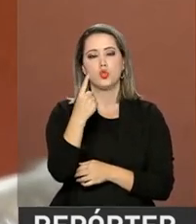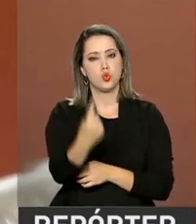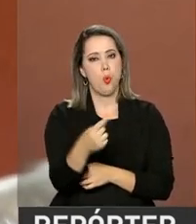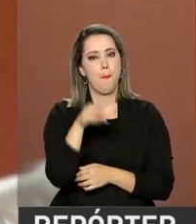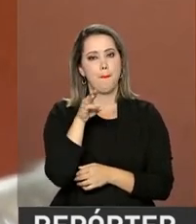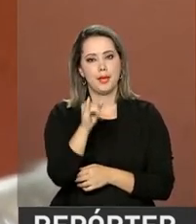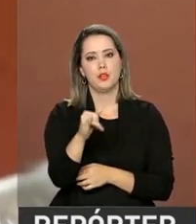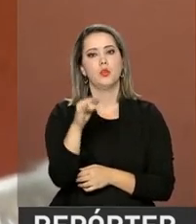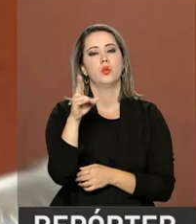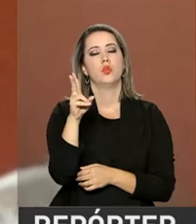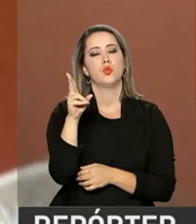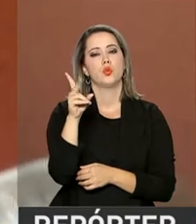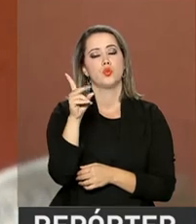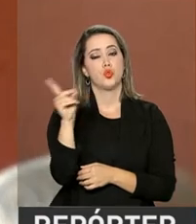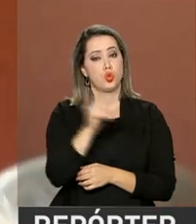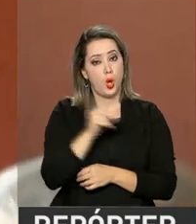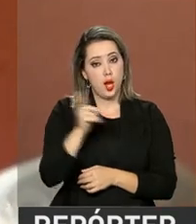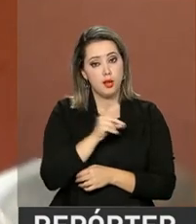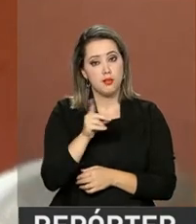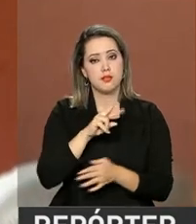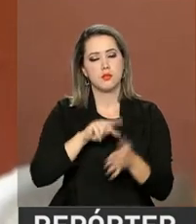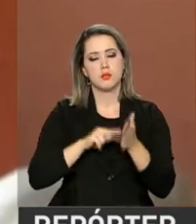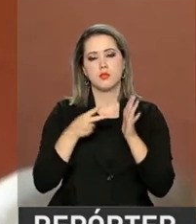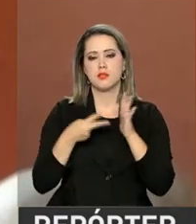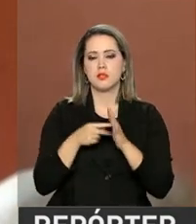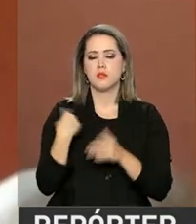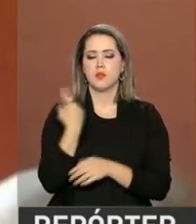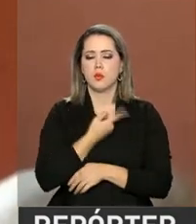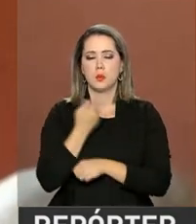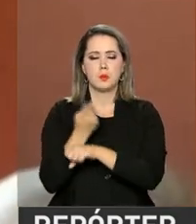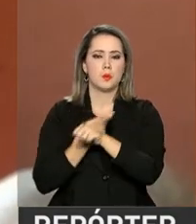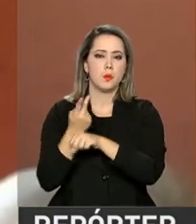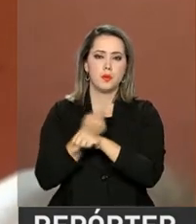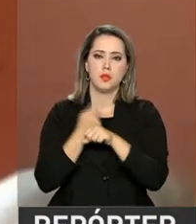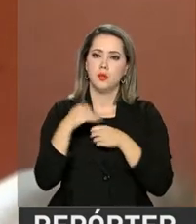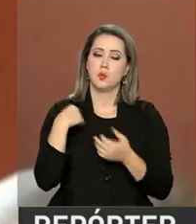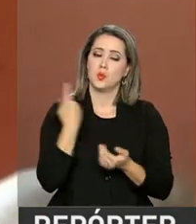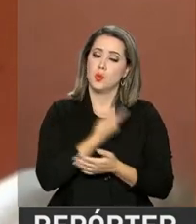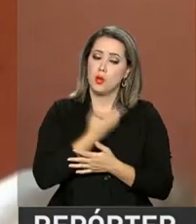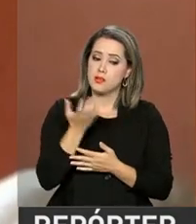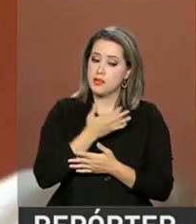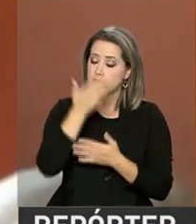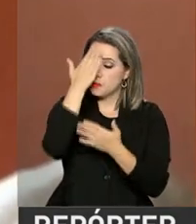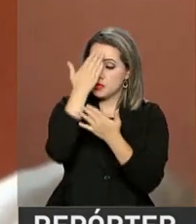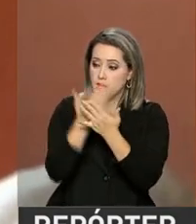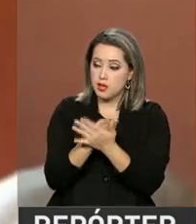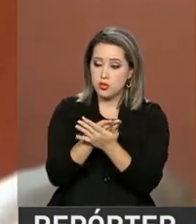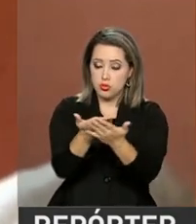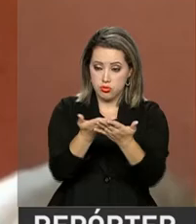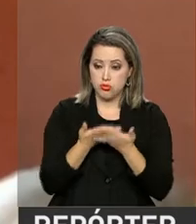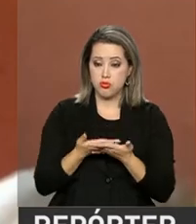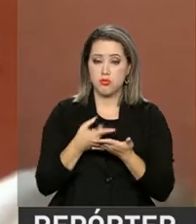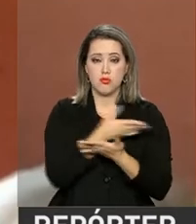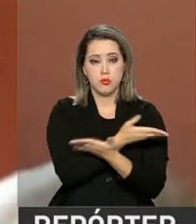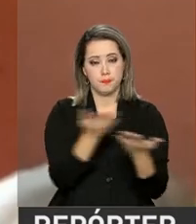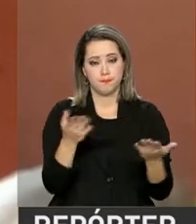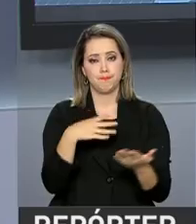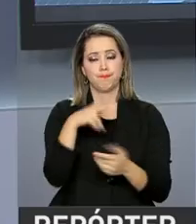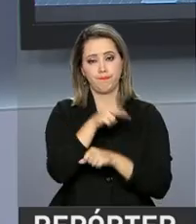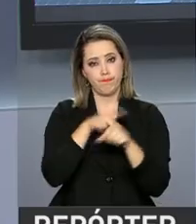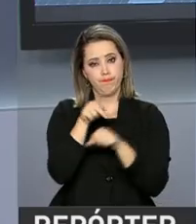dólares. Isso significa precisamente aquilo que buscamos, ou seja, credibilidade e confiança no